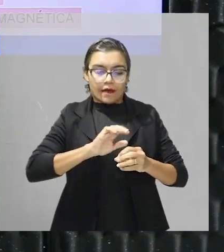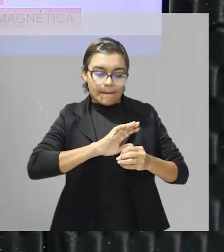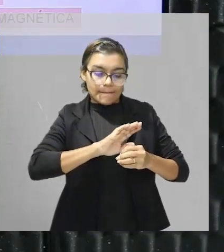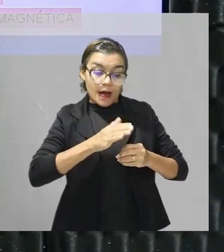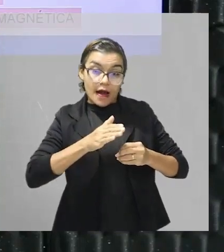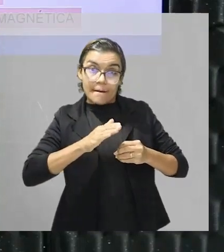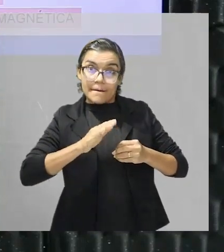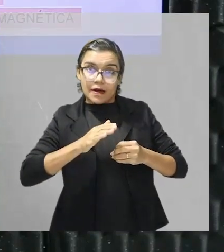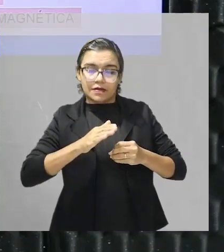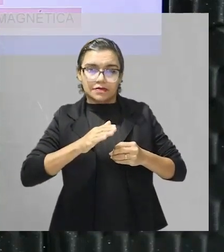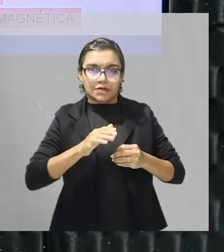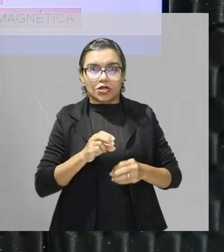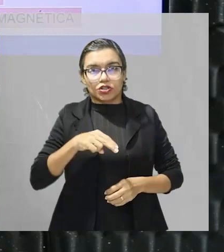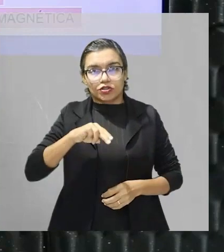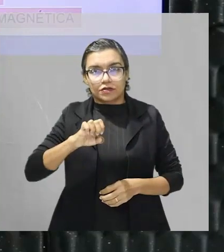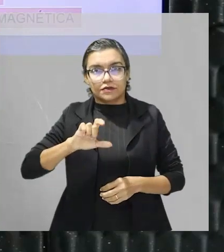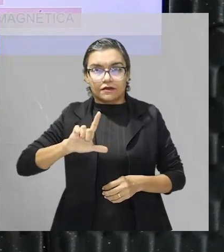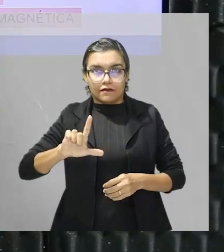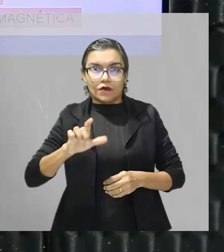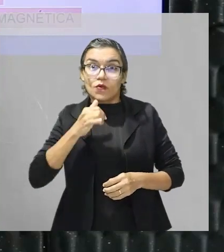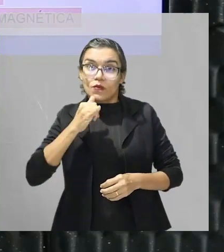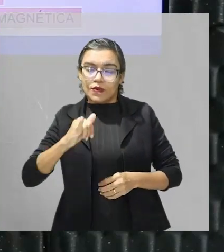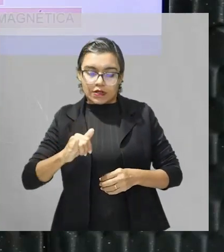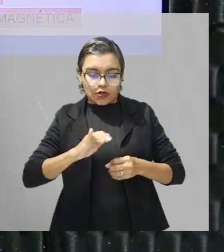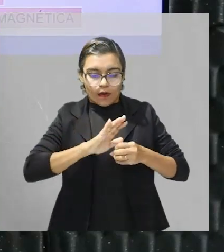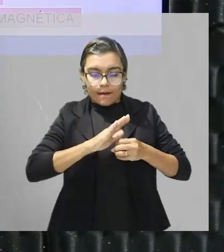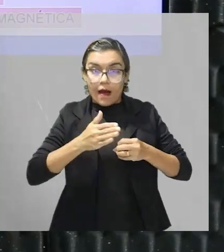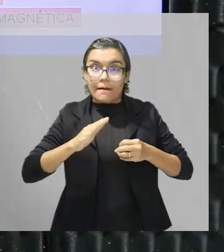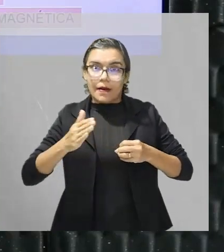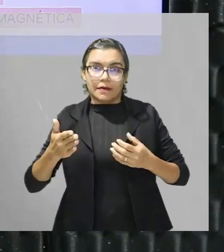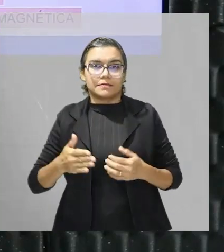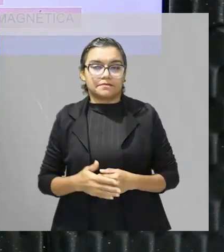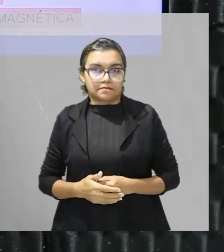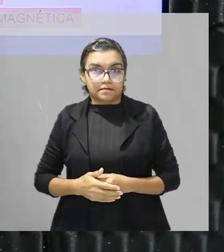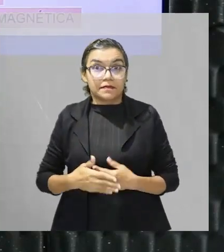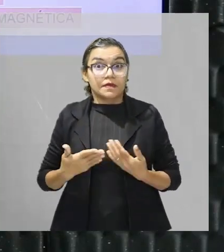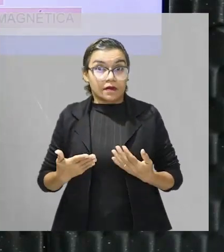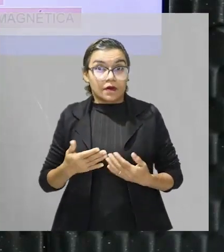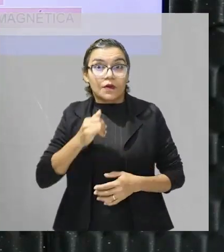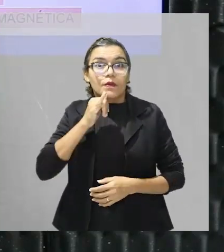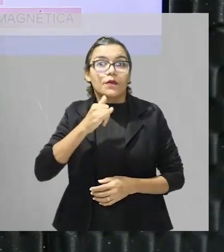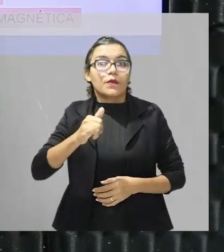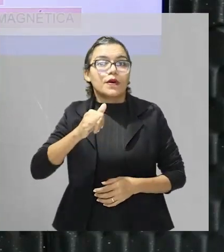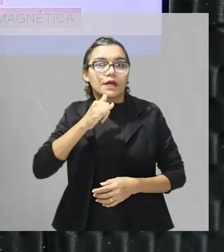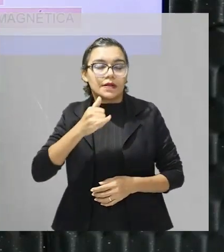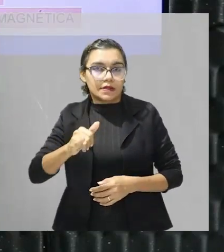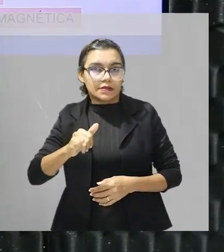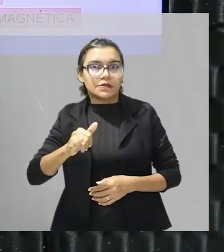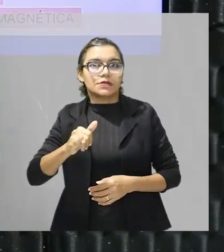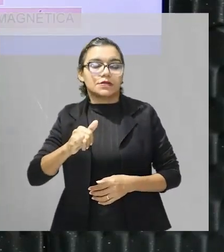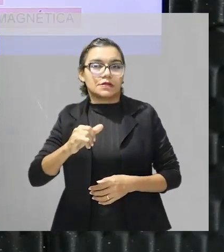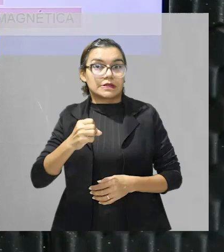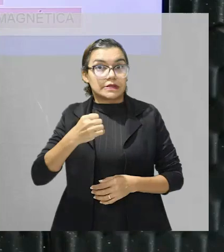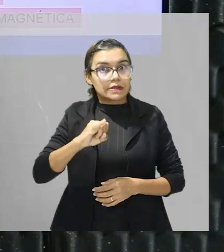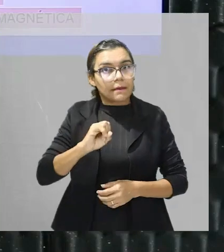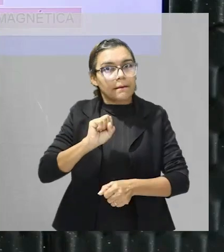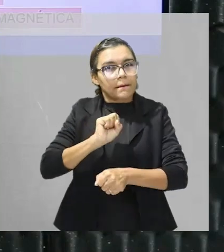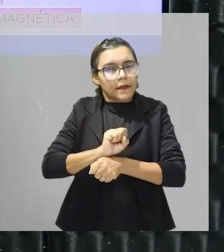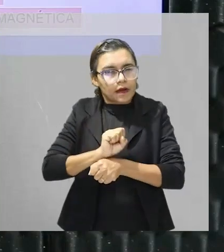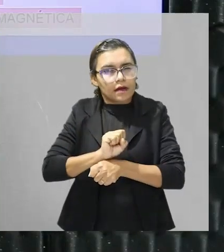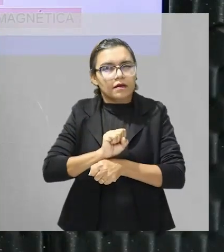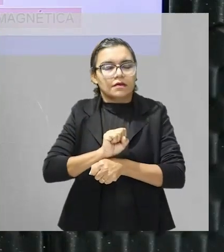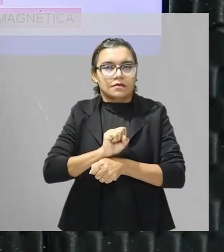mudança de níveis energéticos bom quando essa energia ela for cessada a gente